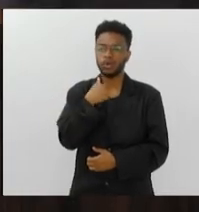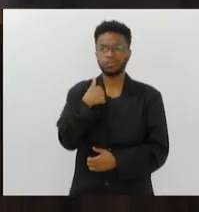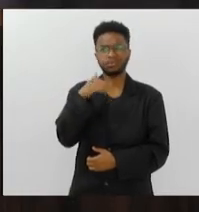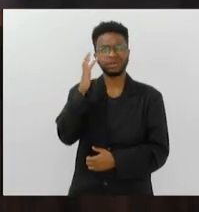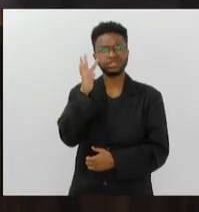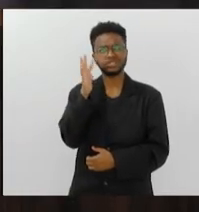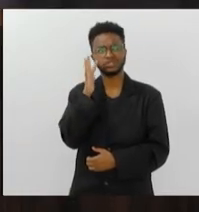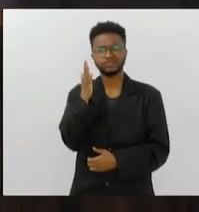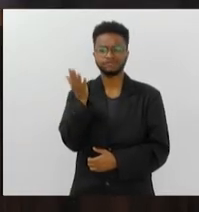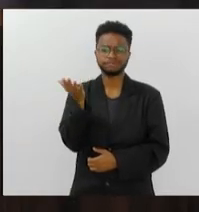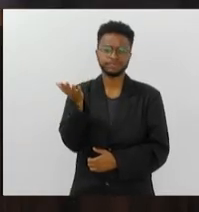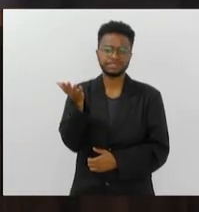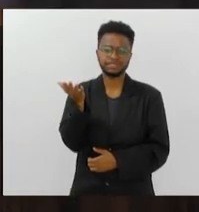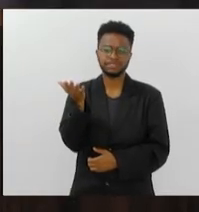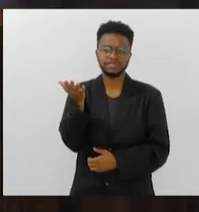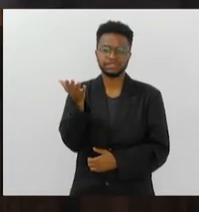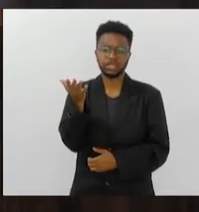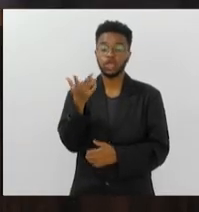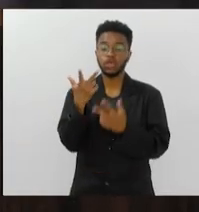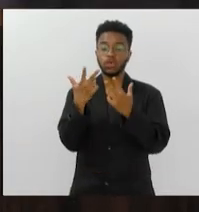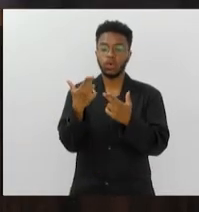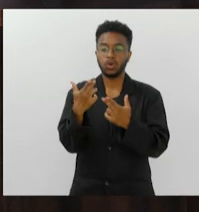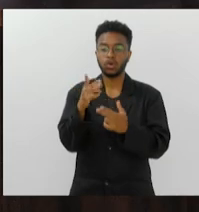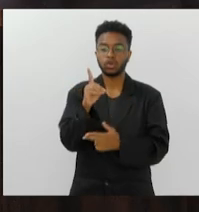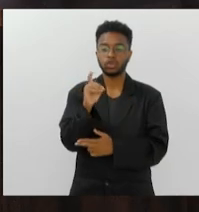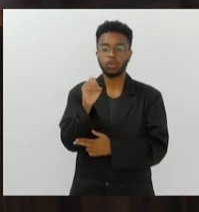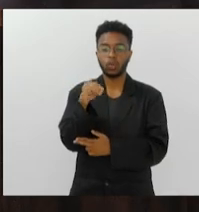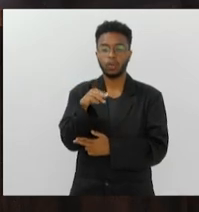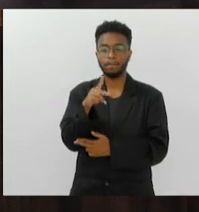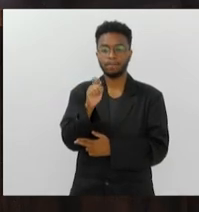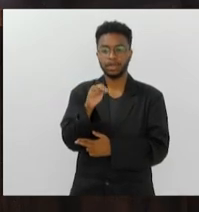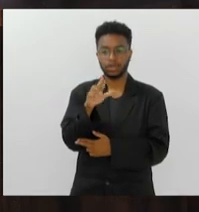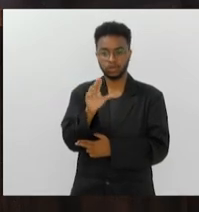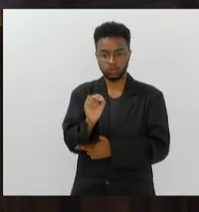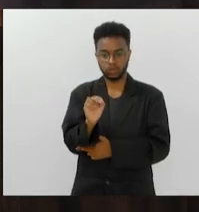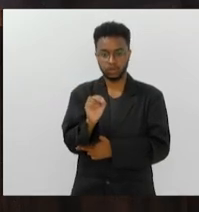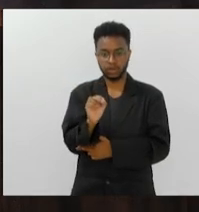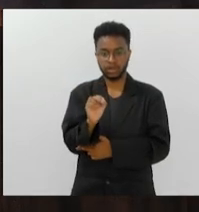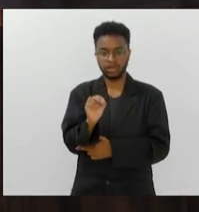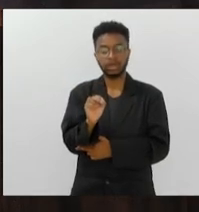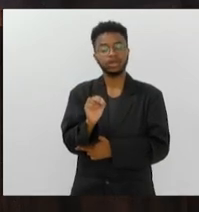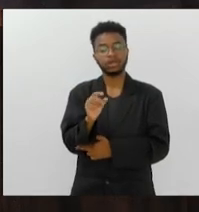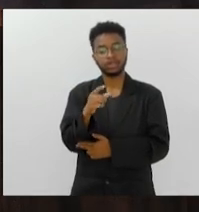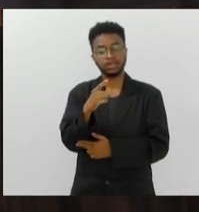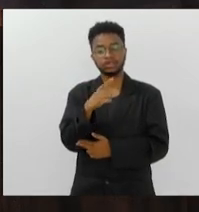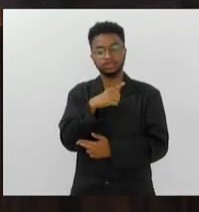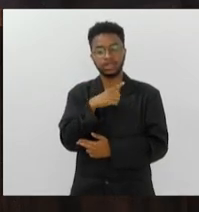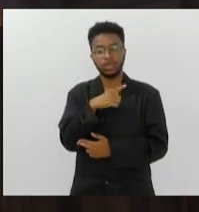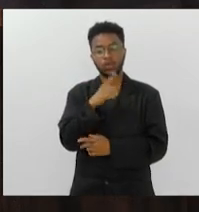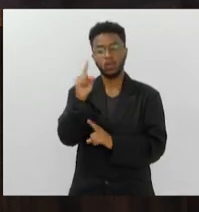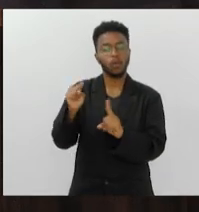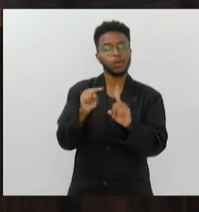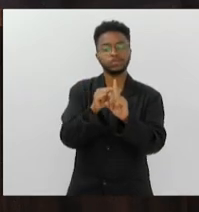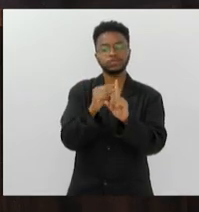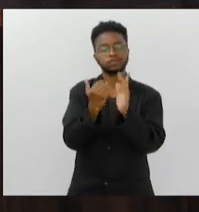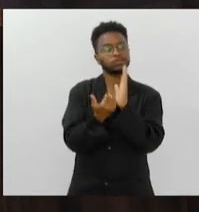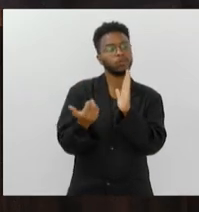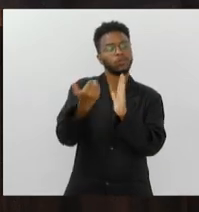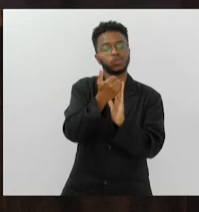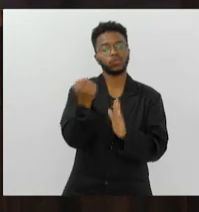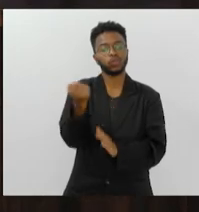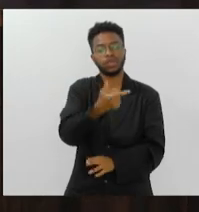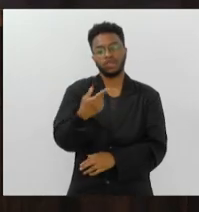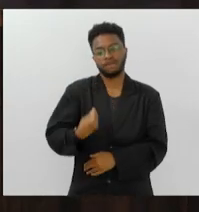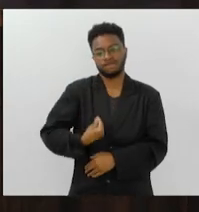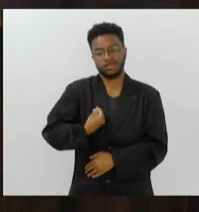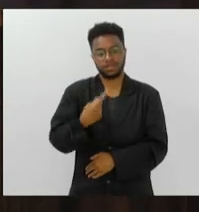assim, como Dom Pedro Casaldáliga, tem uma causa maior que a própria vida, né? Então, senhor